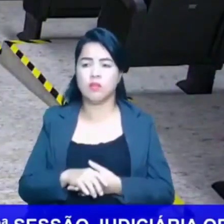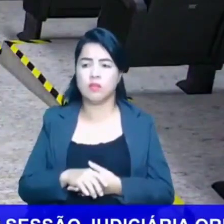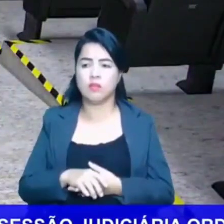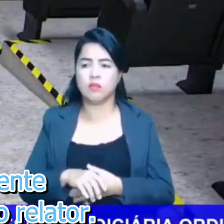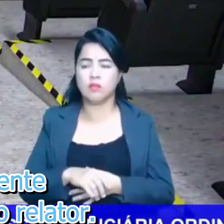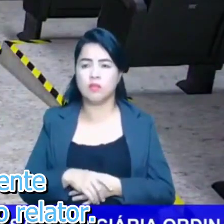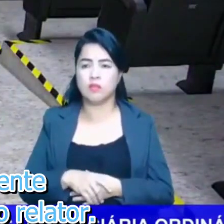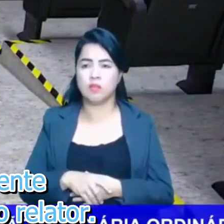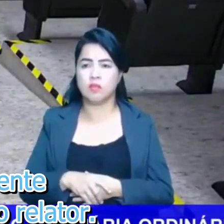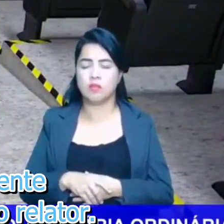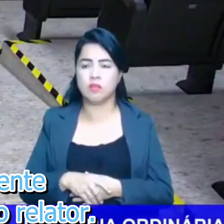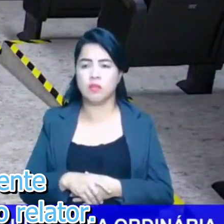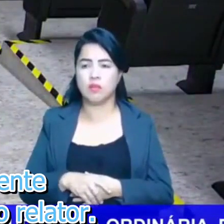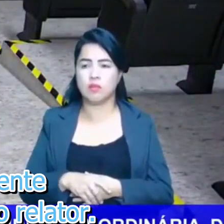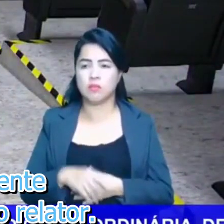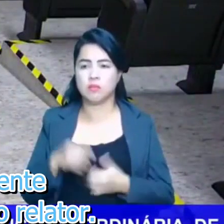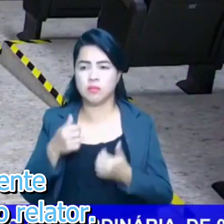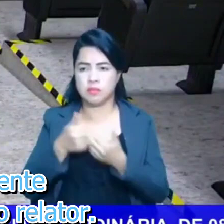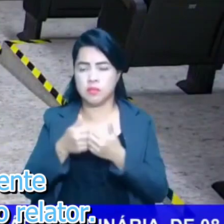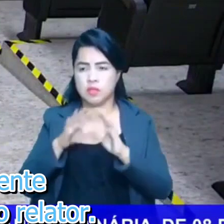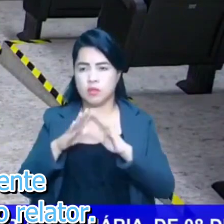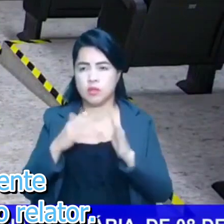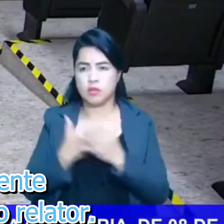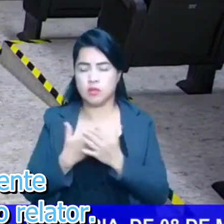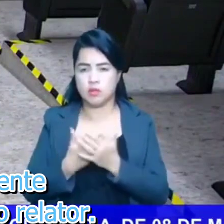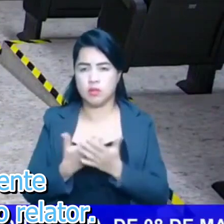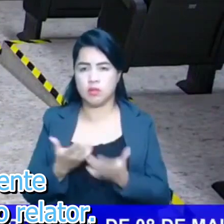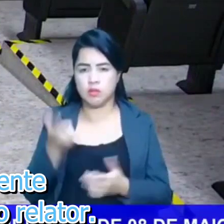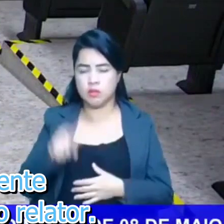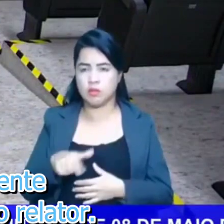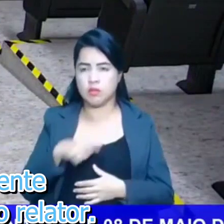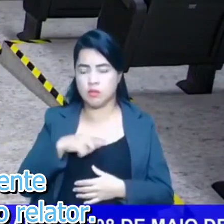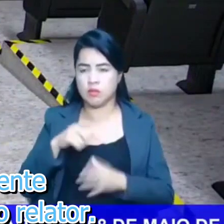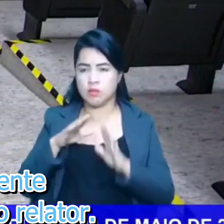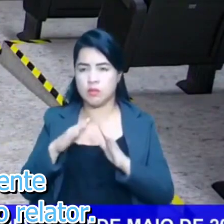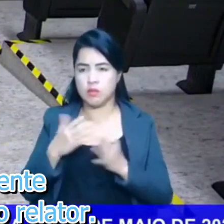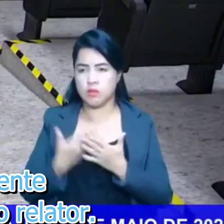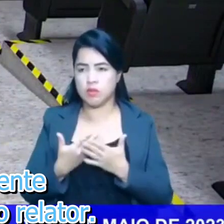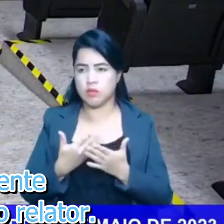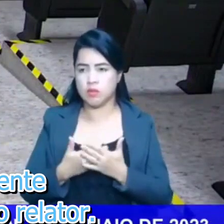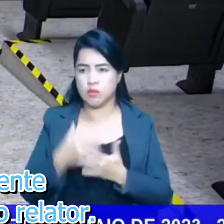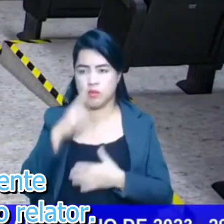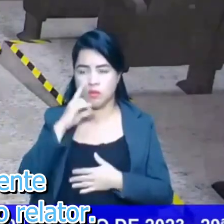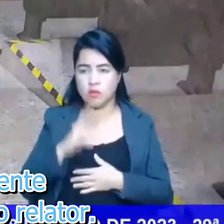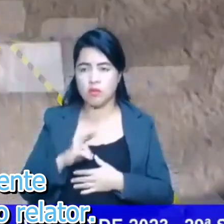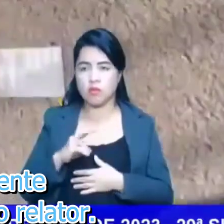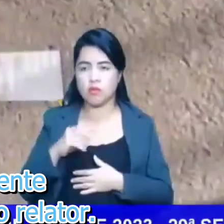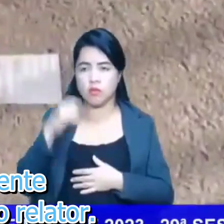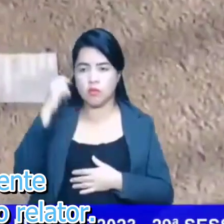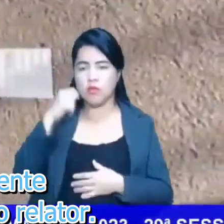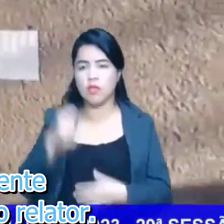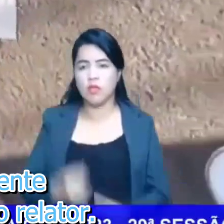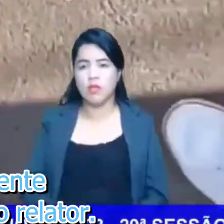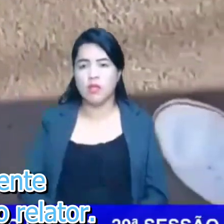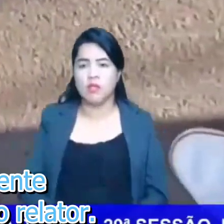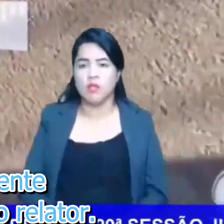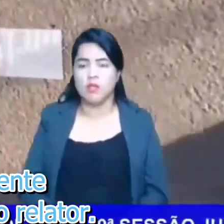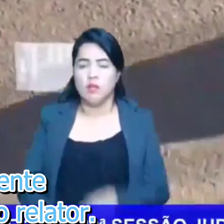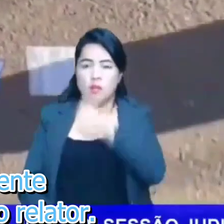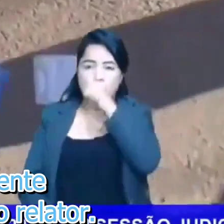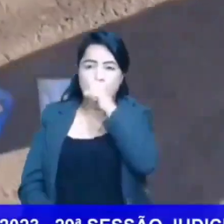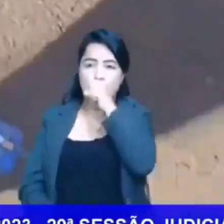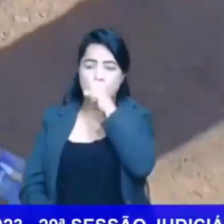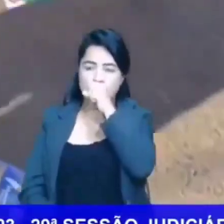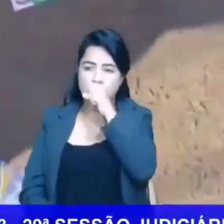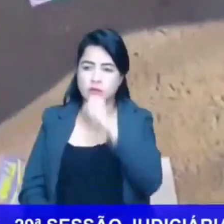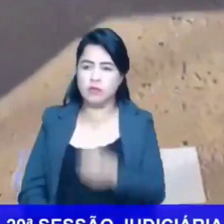exatamente próximo à escola. Só pode passar novamente, presidente? Sim, vamos passar já novamente, a pedido novamente do relator. Novamente imagem do